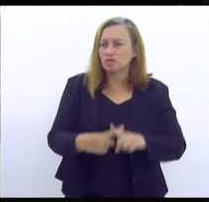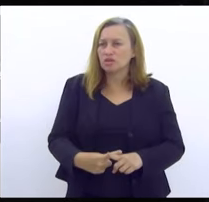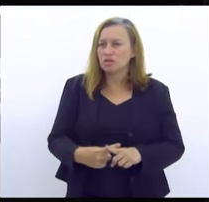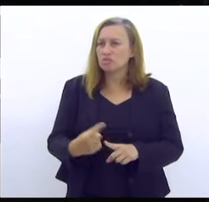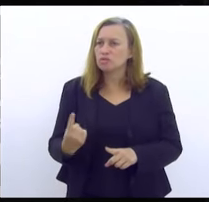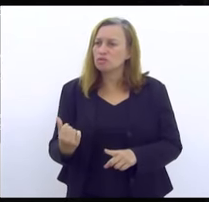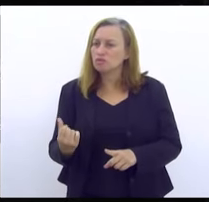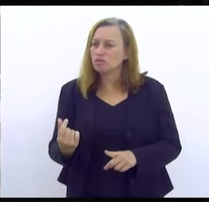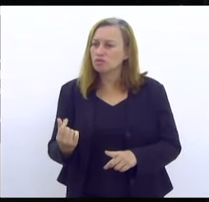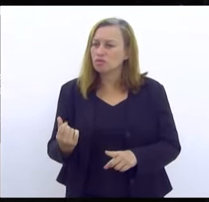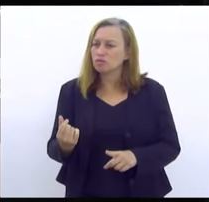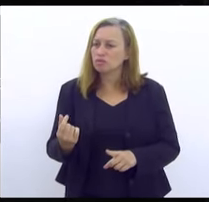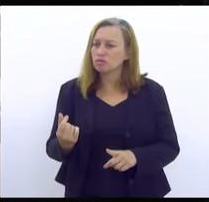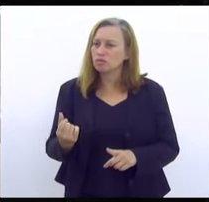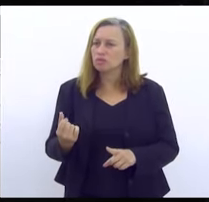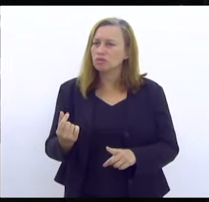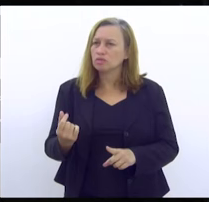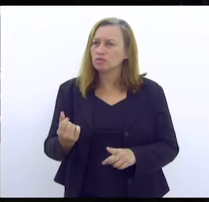valor.